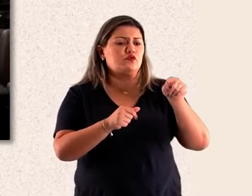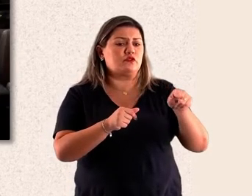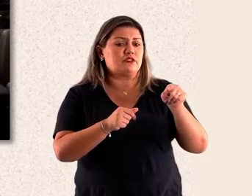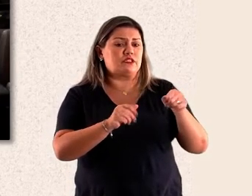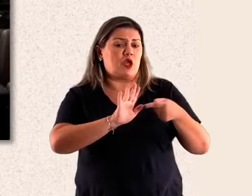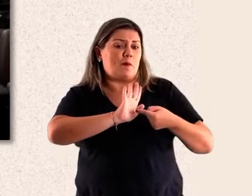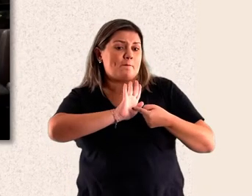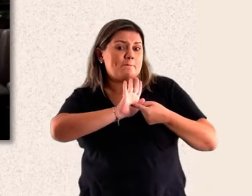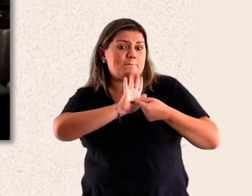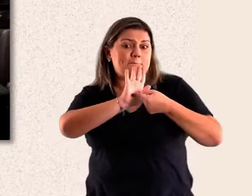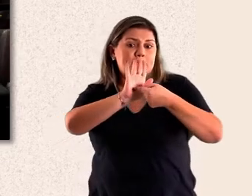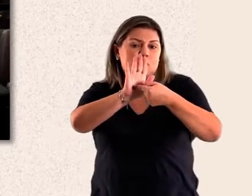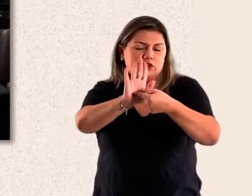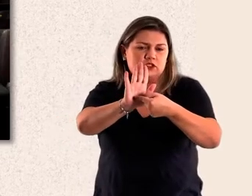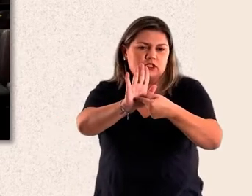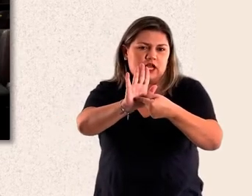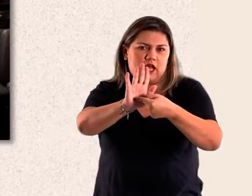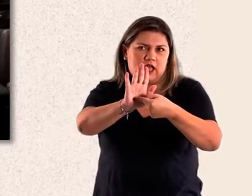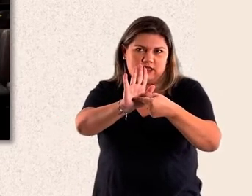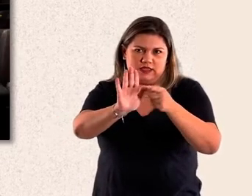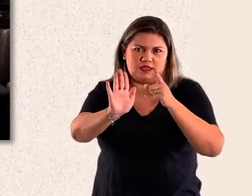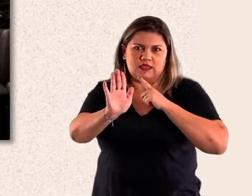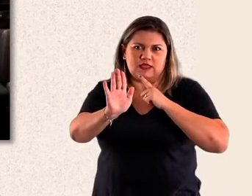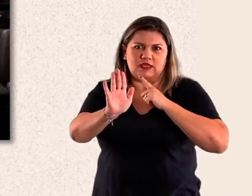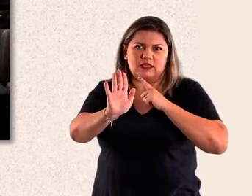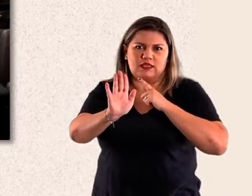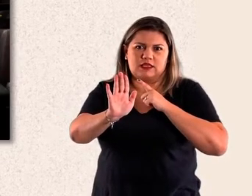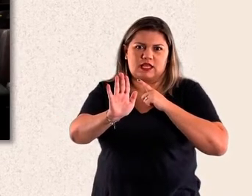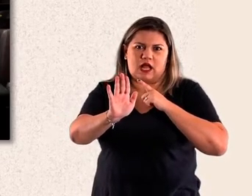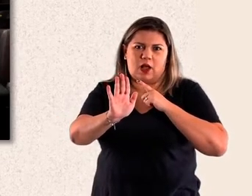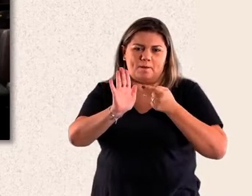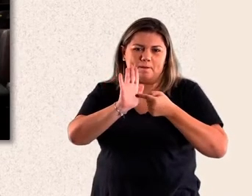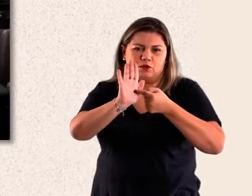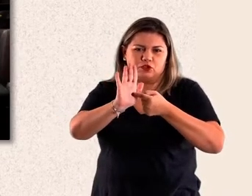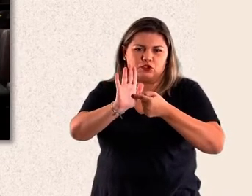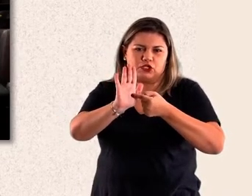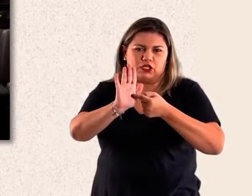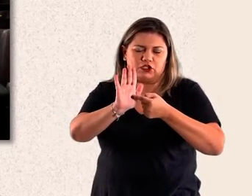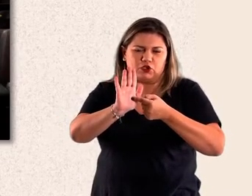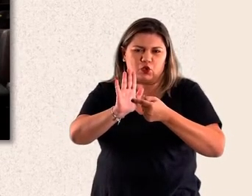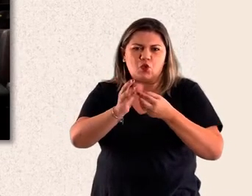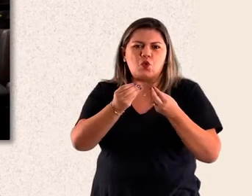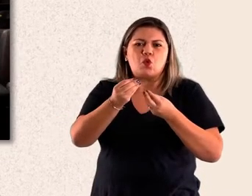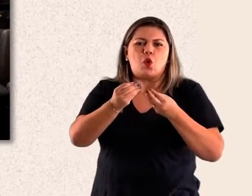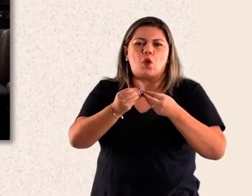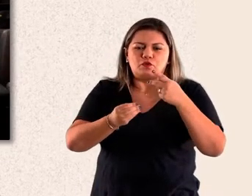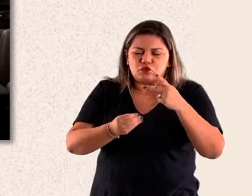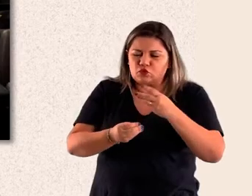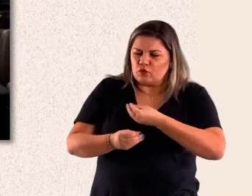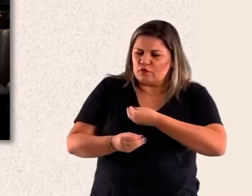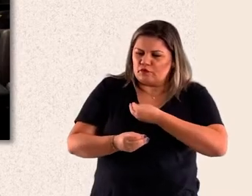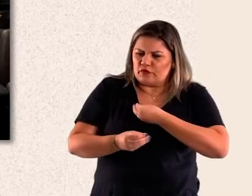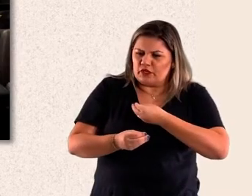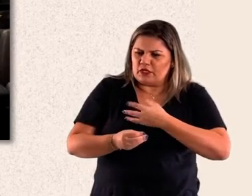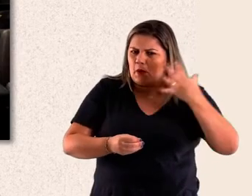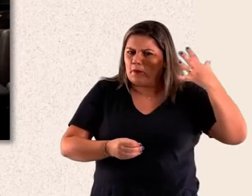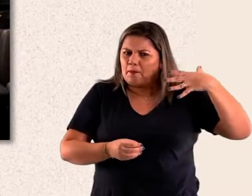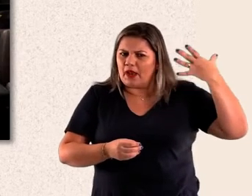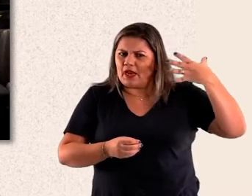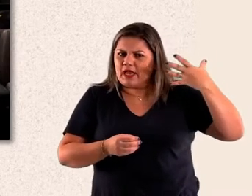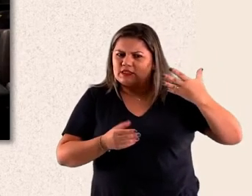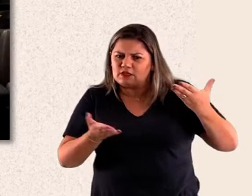atrasei a como você tá trazendo aí da sua do seu propósito de vida de tá aqui no cnmp trazendo essa conversa com a gente de que